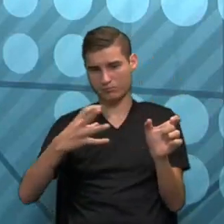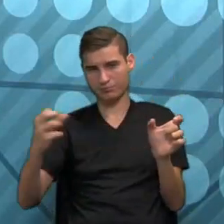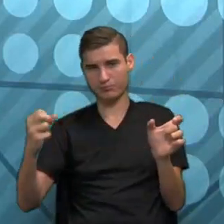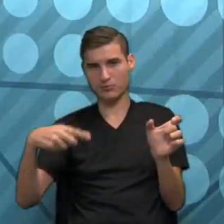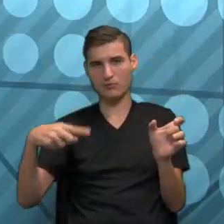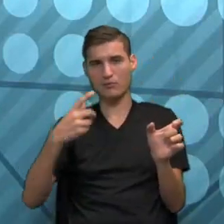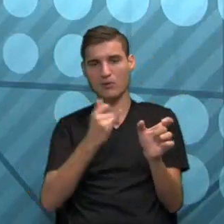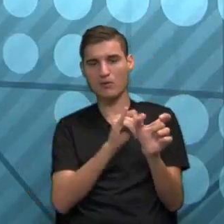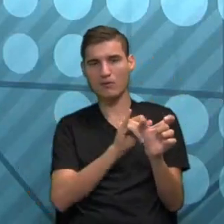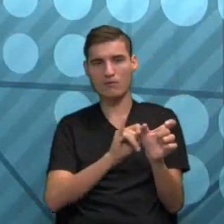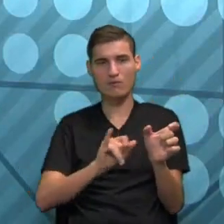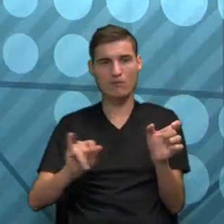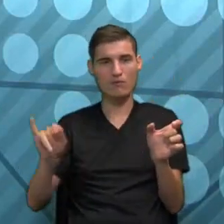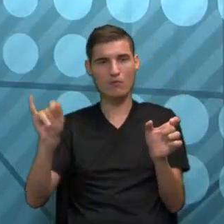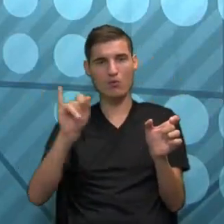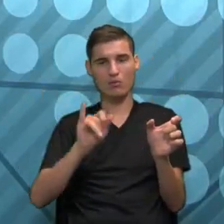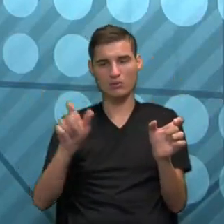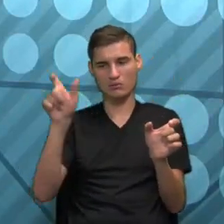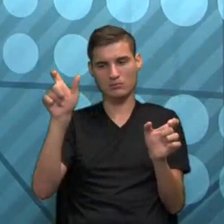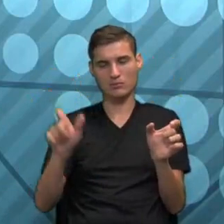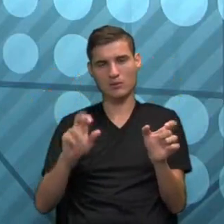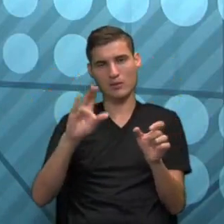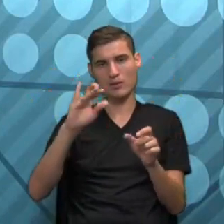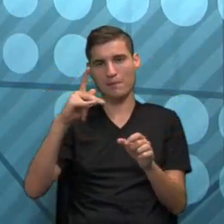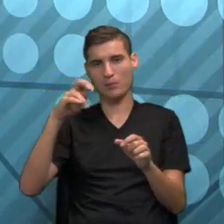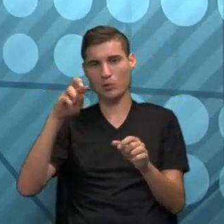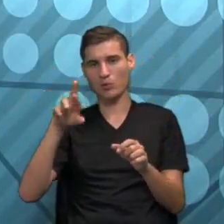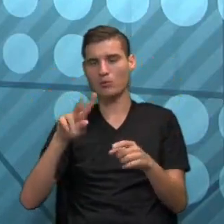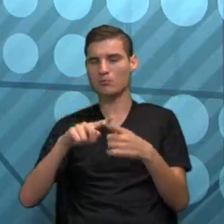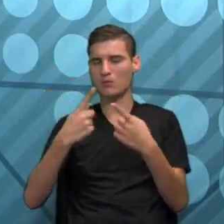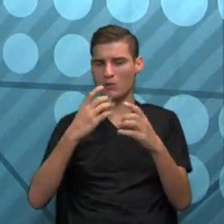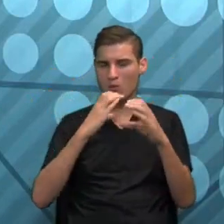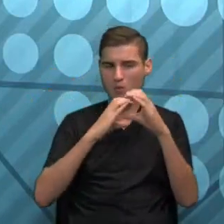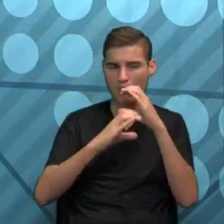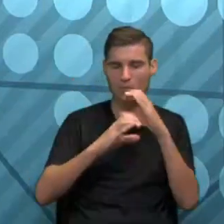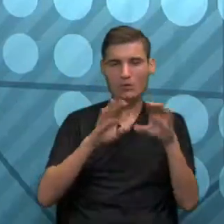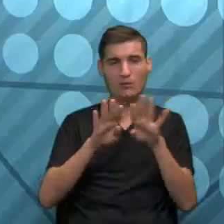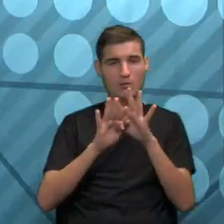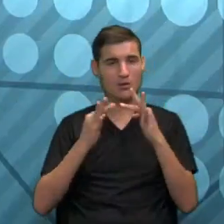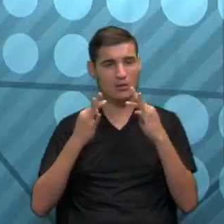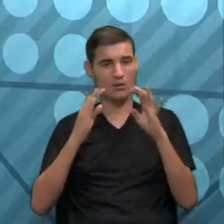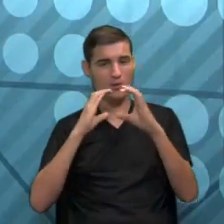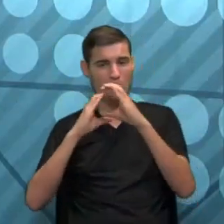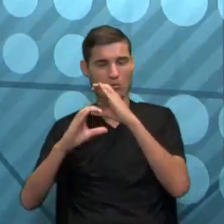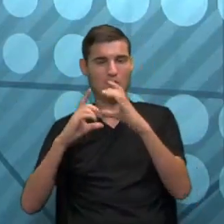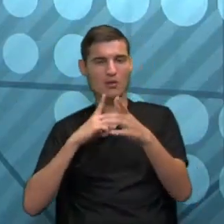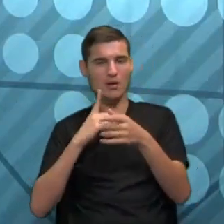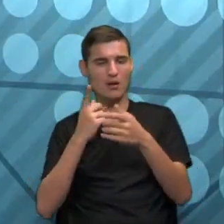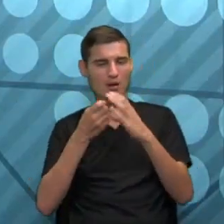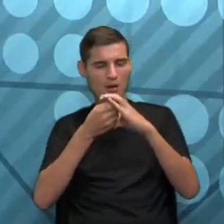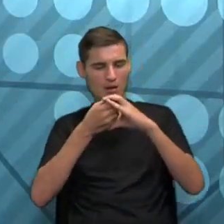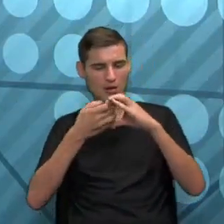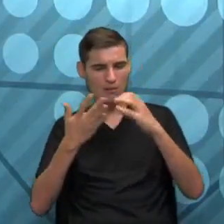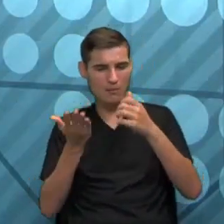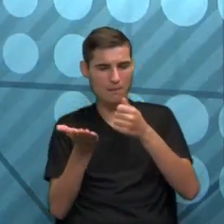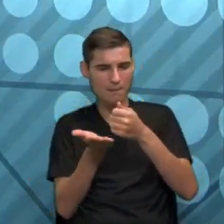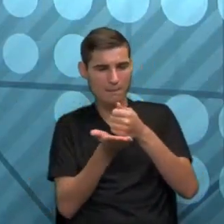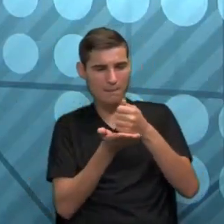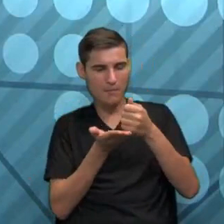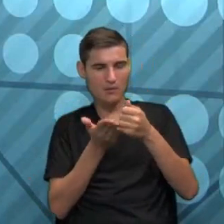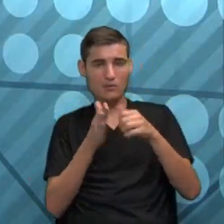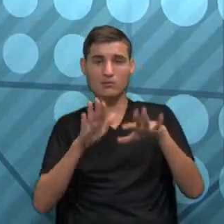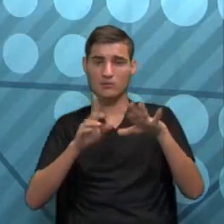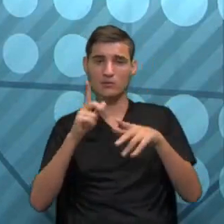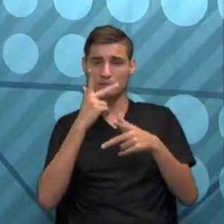mas as comunicações e as telecomunicações, elas têm conceitos e características básicas que muitas vezes são